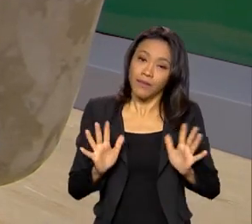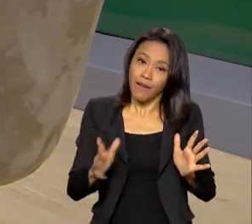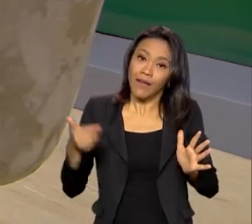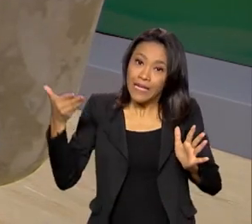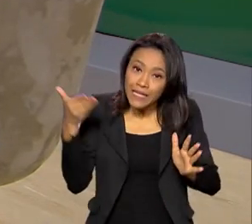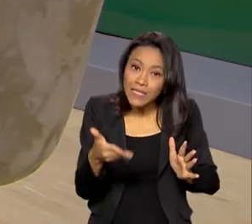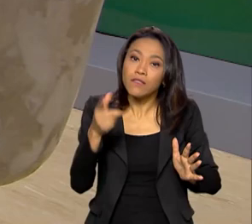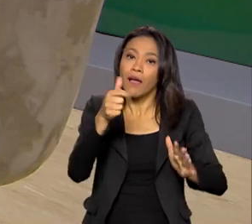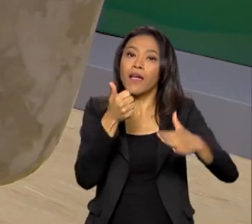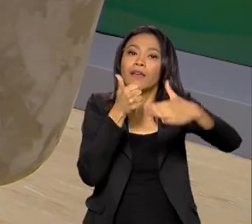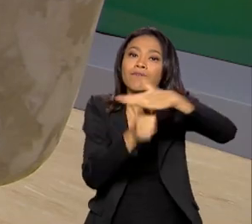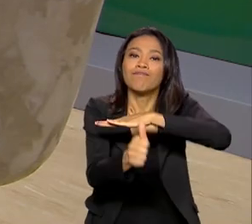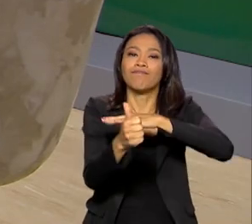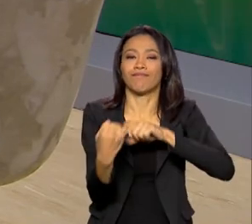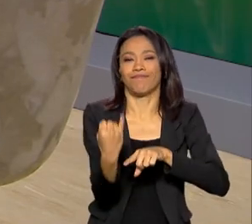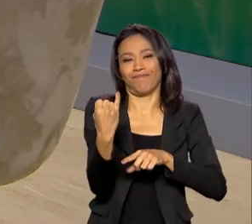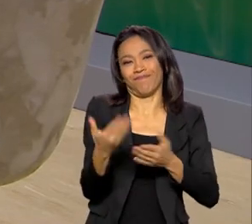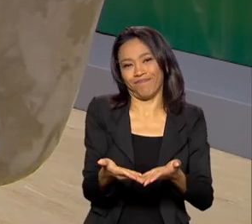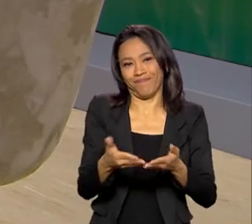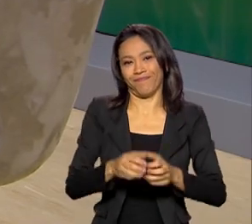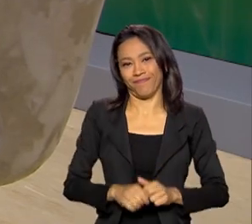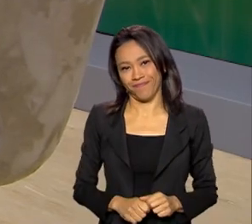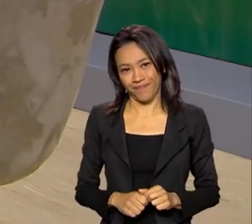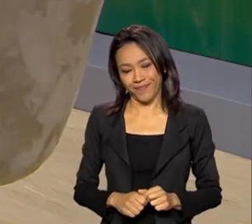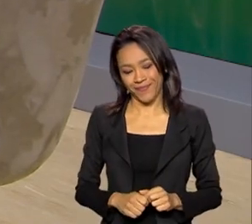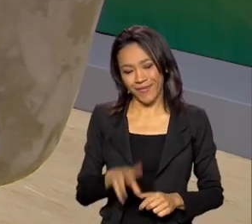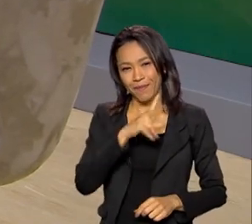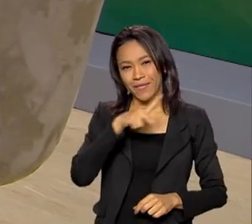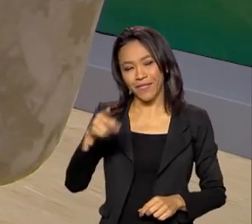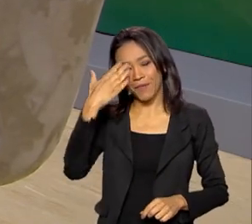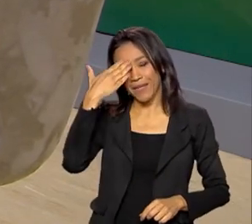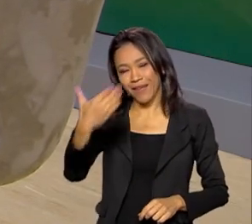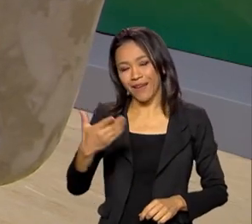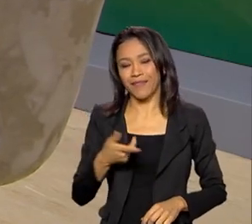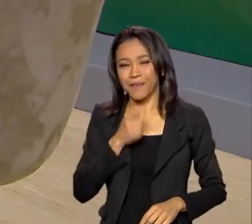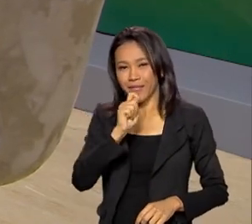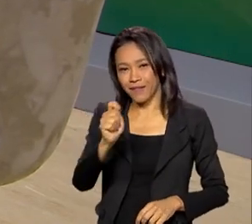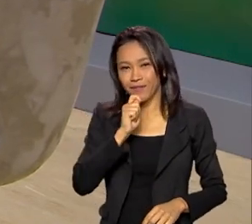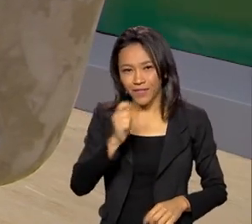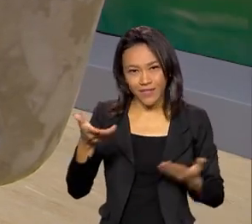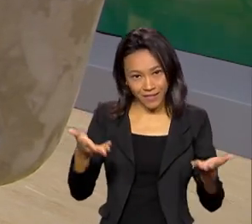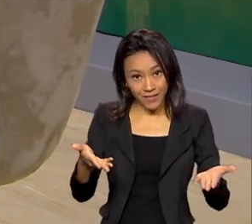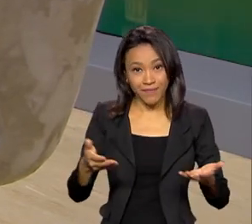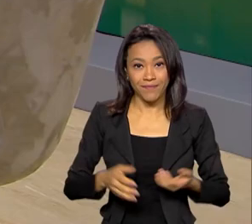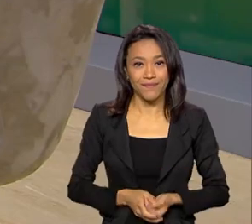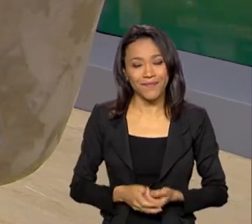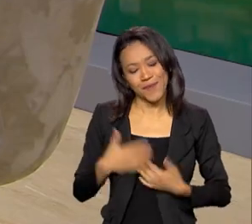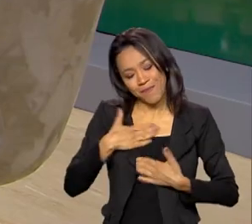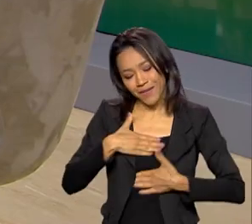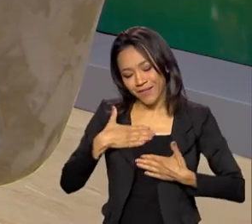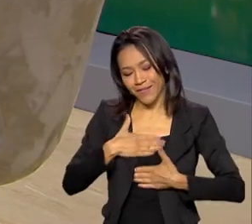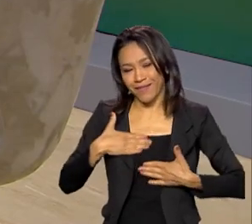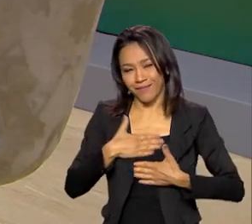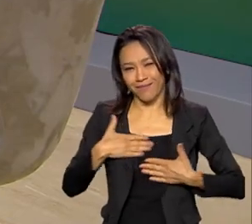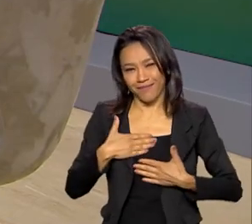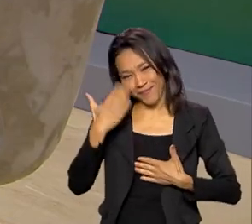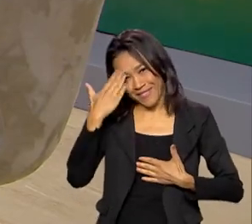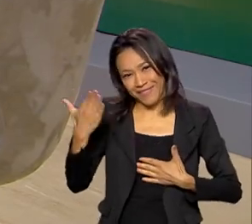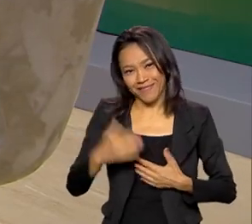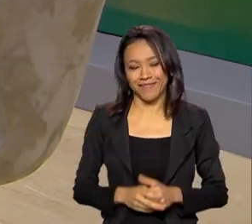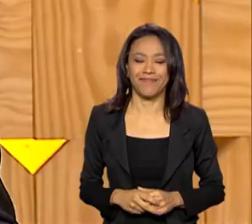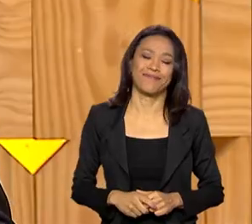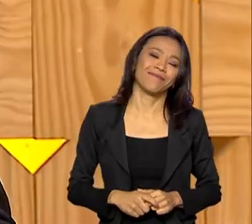fato investimento. Presidente, muito obrigado pela entrevista aqui no Brasil em Pauta. É um prazer muito grande. Muito